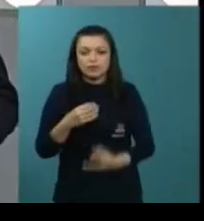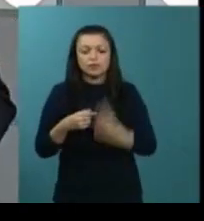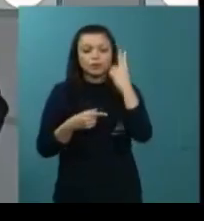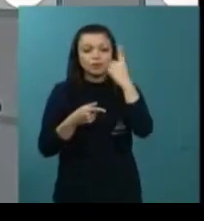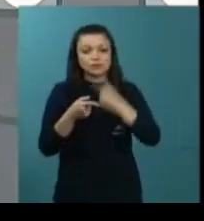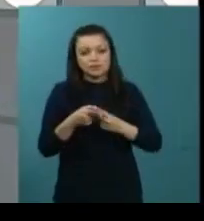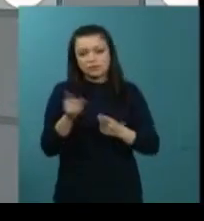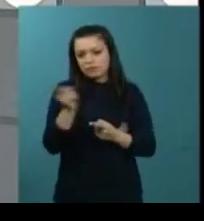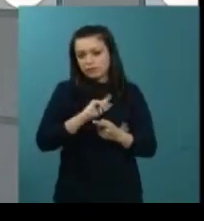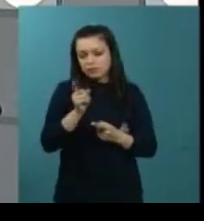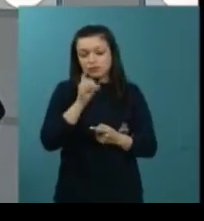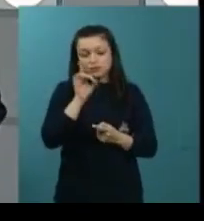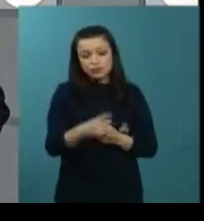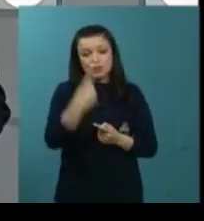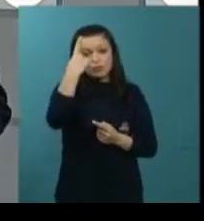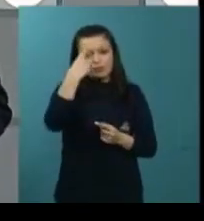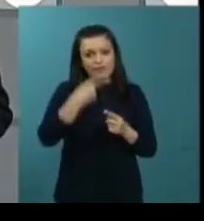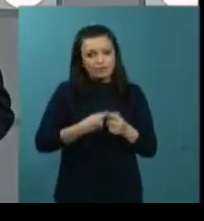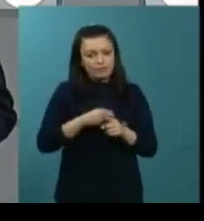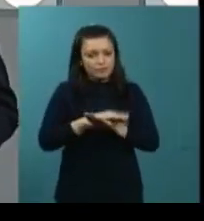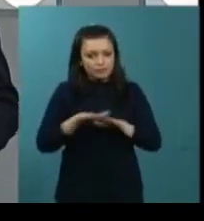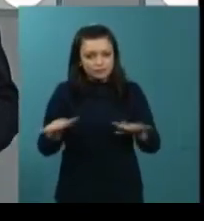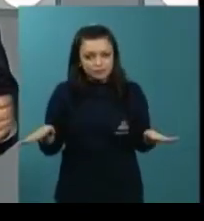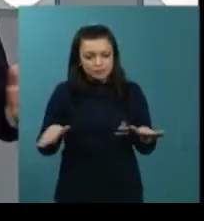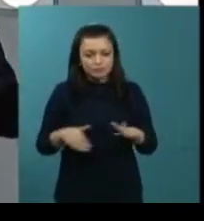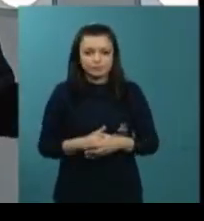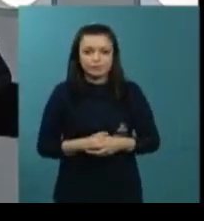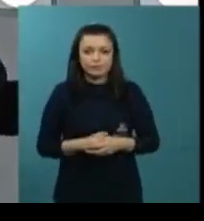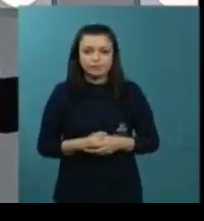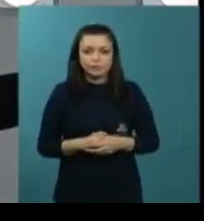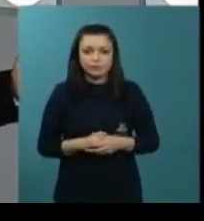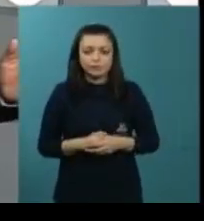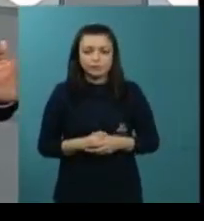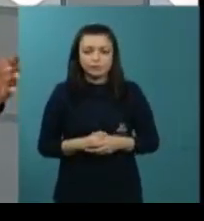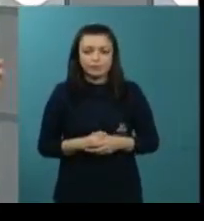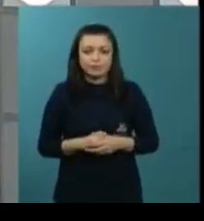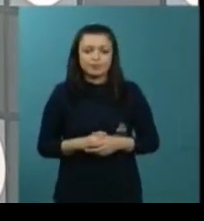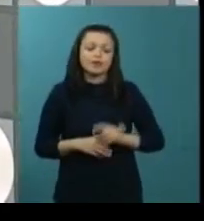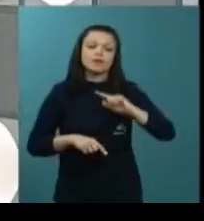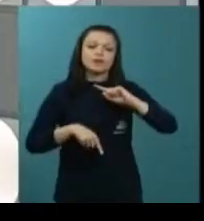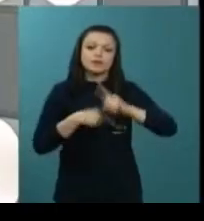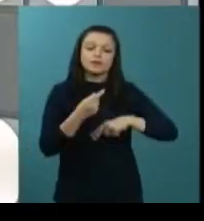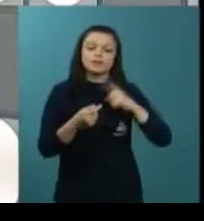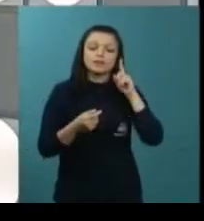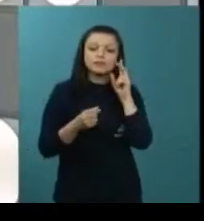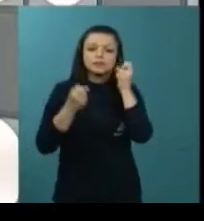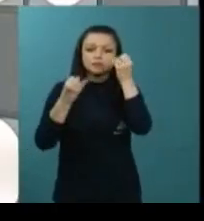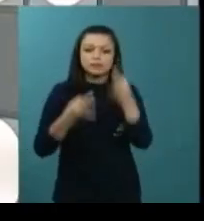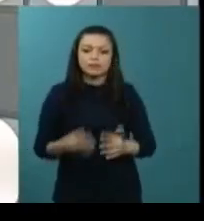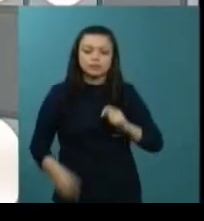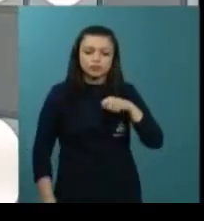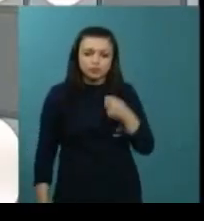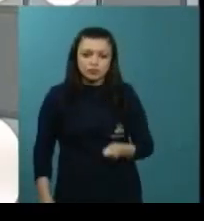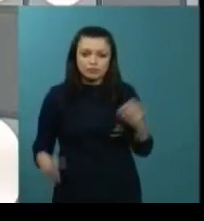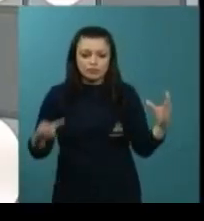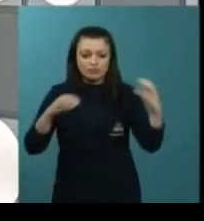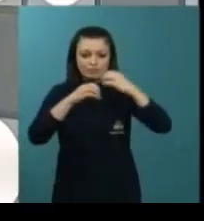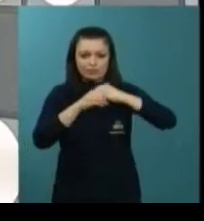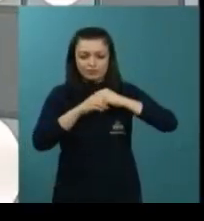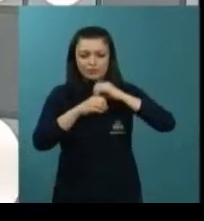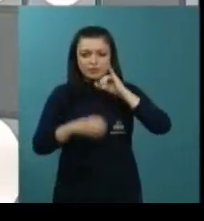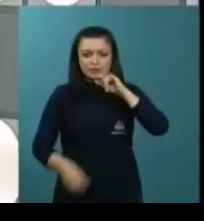vezes, basta representar uma única vez. Depois nós fizemos a interseção